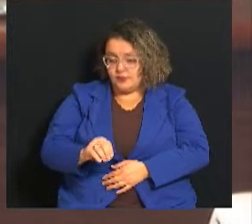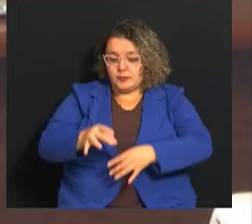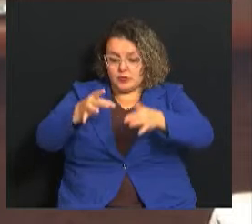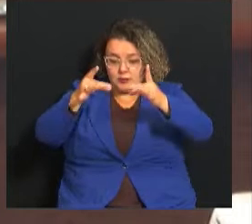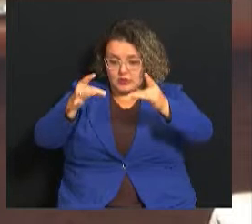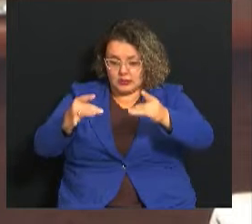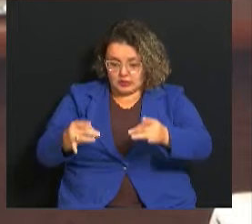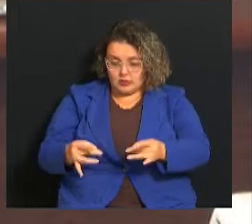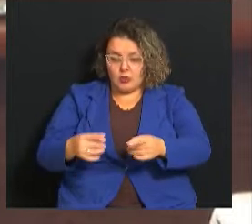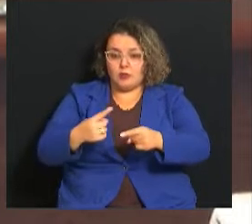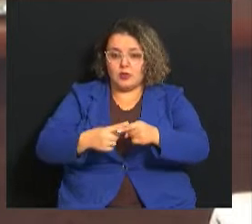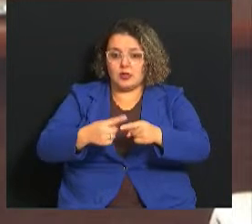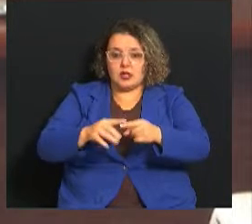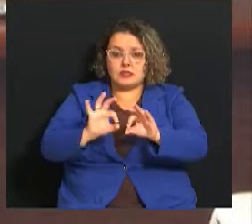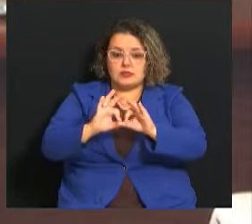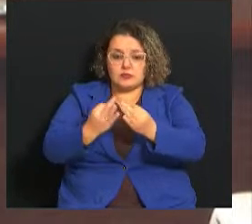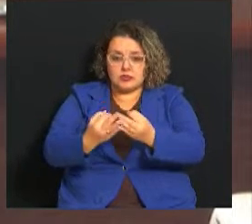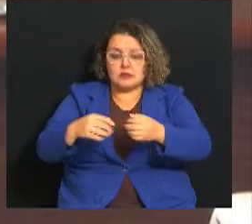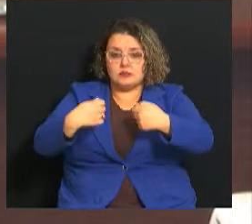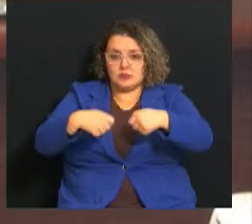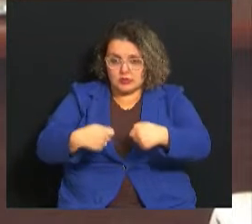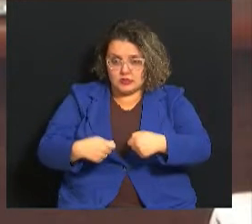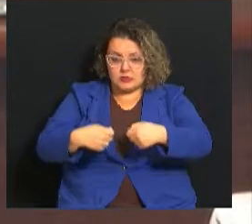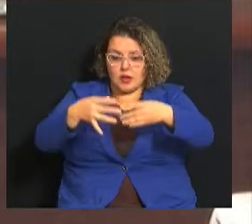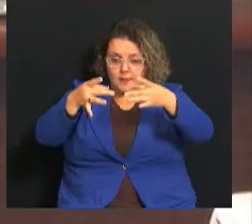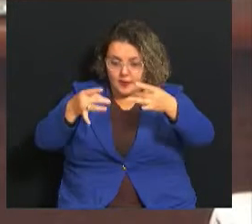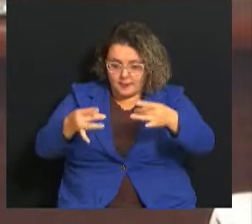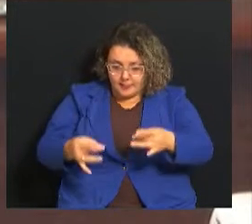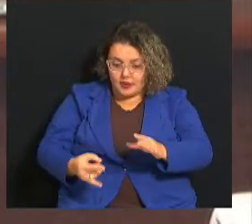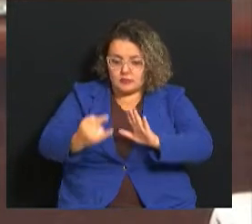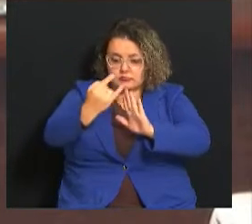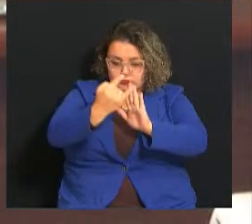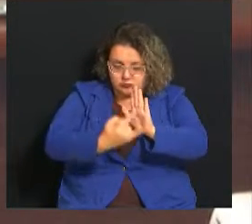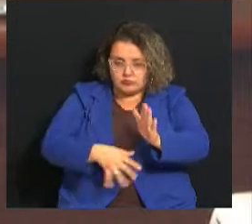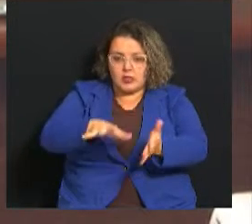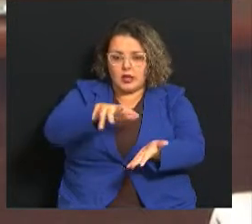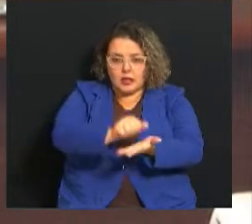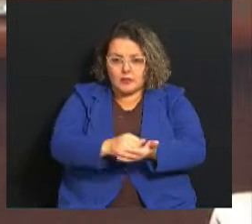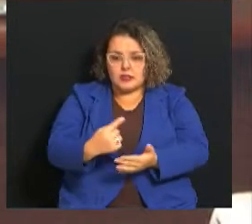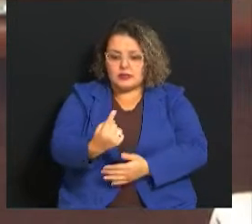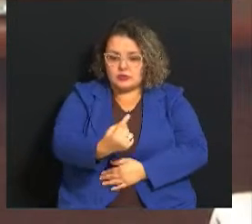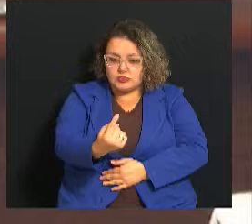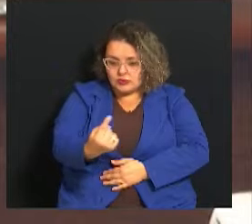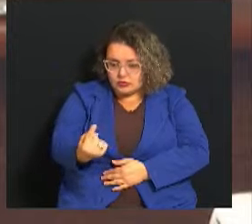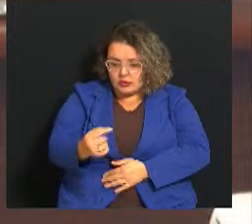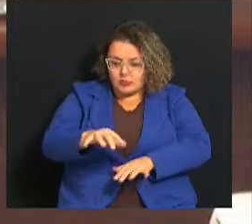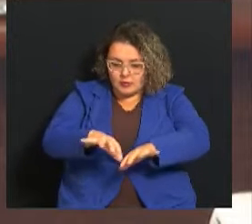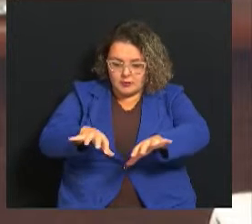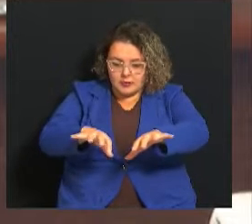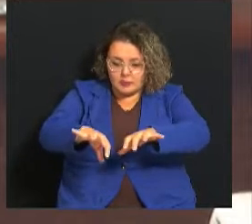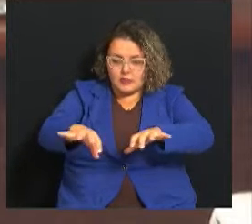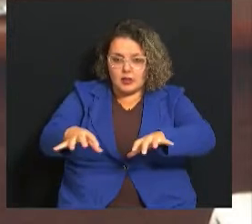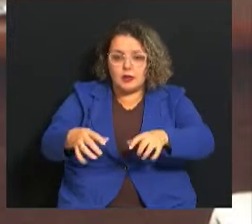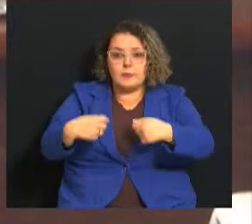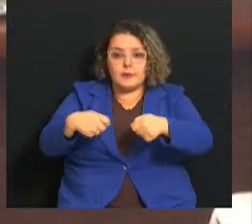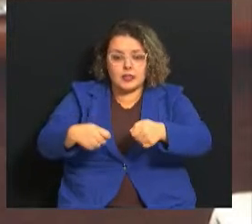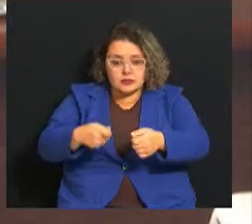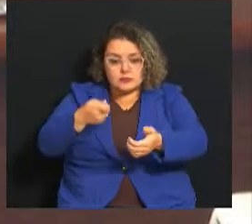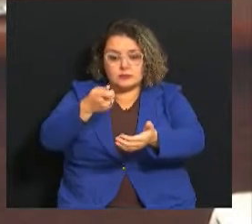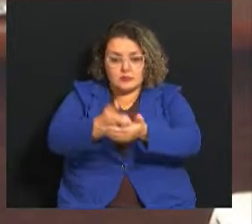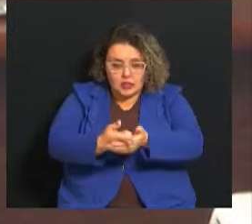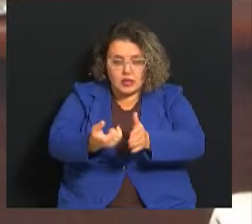as famílias precisam definir, ter as suas escrituras, matrículas individualizadas, até porque precisam contribuir com impostos